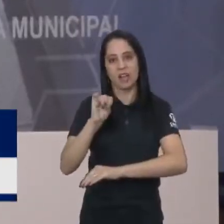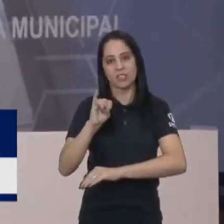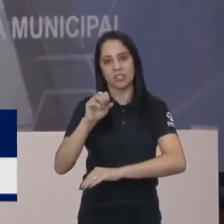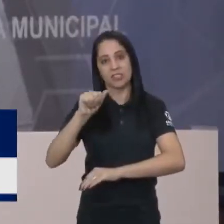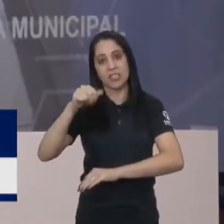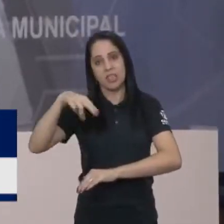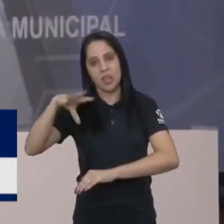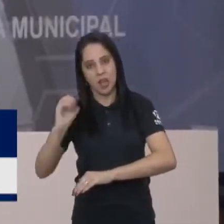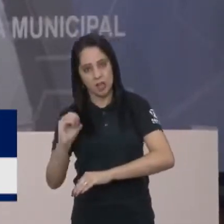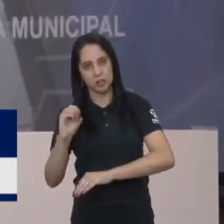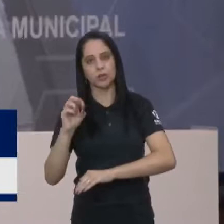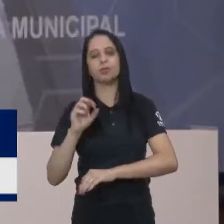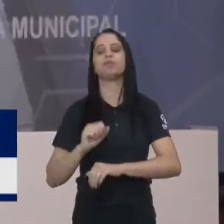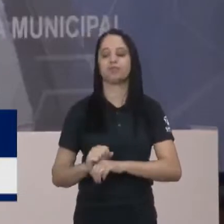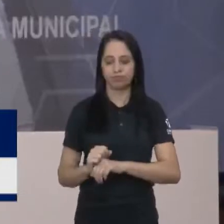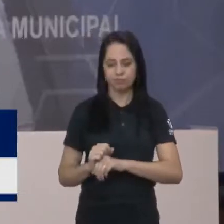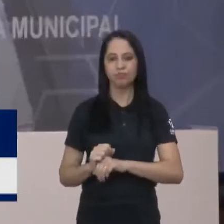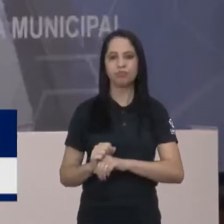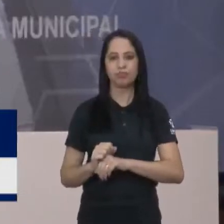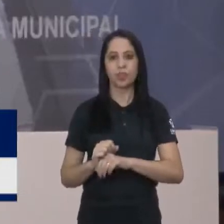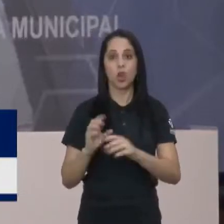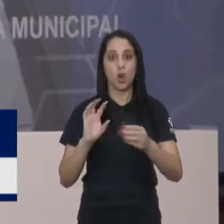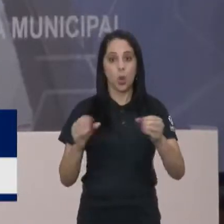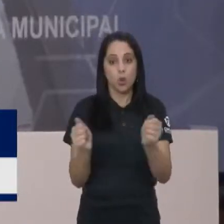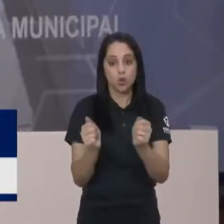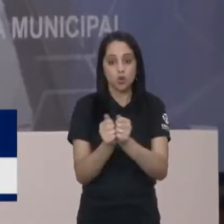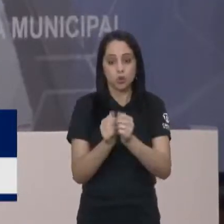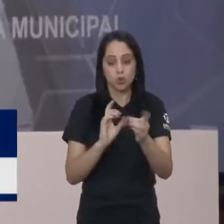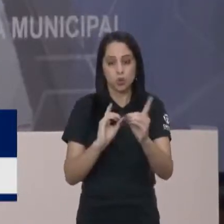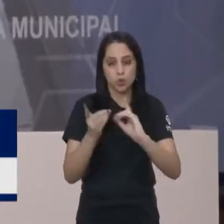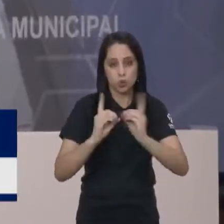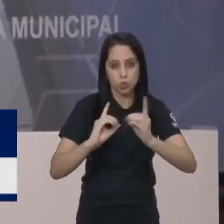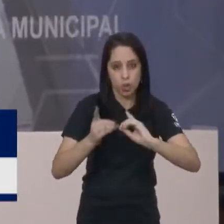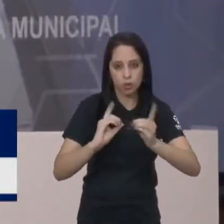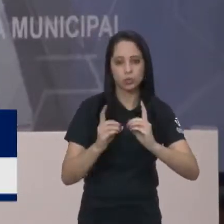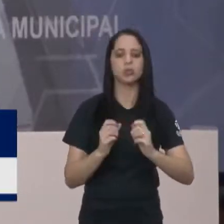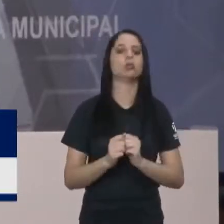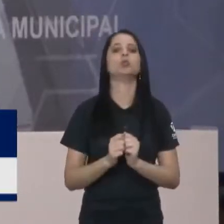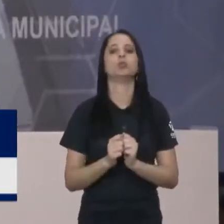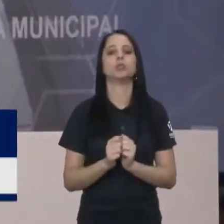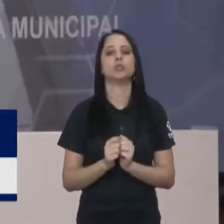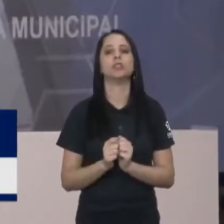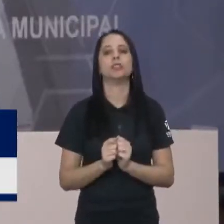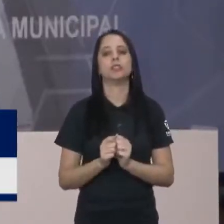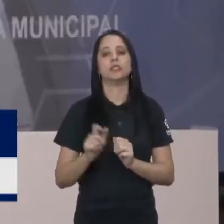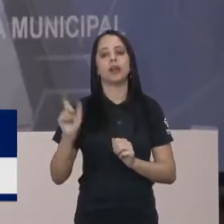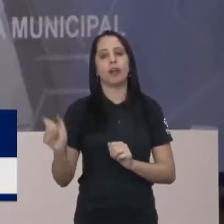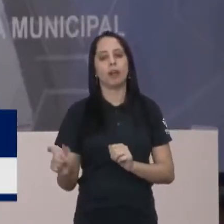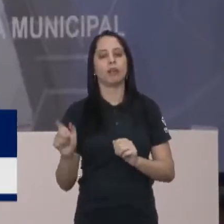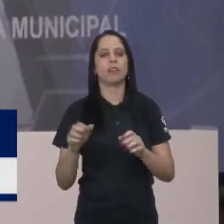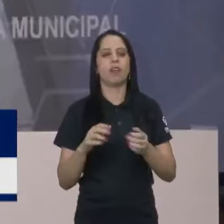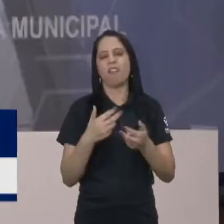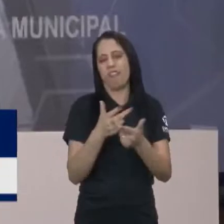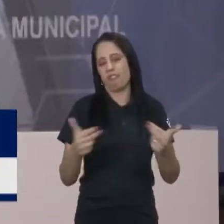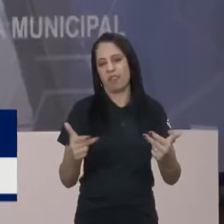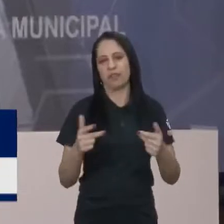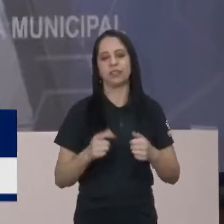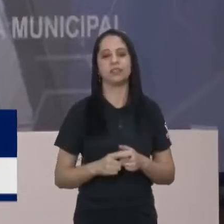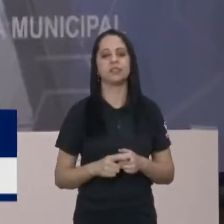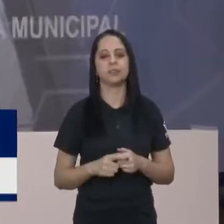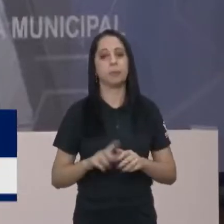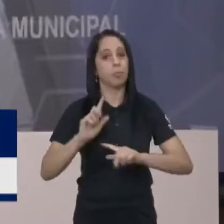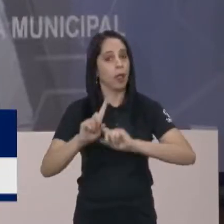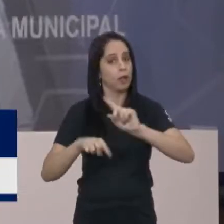Avenida São João à Rodovia Dutra, desapropriando áreas da Ford, Valmete e etc. Onde